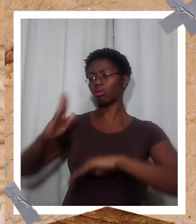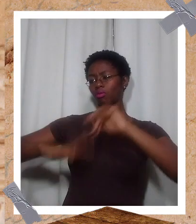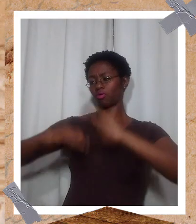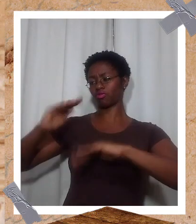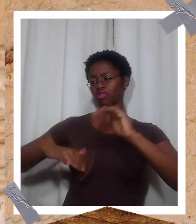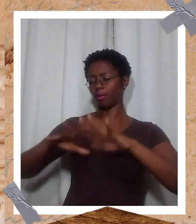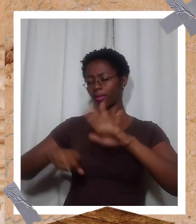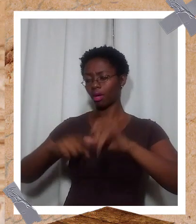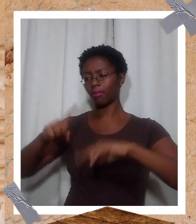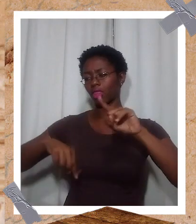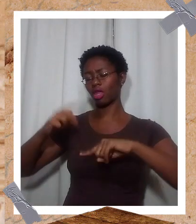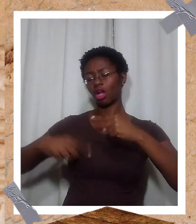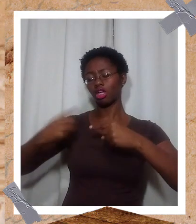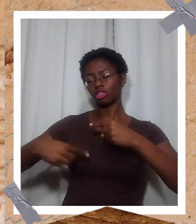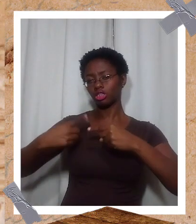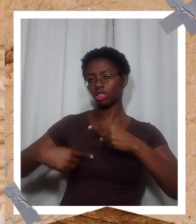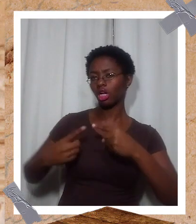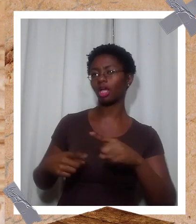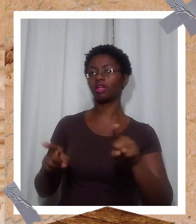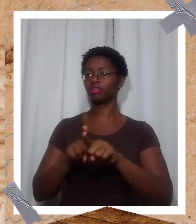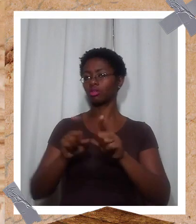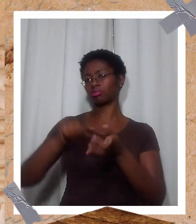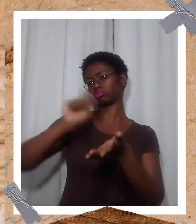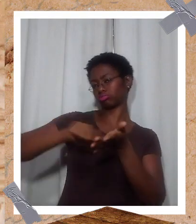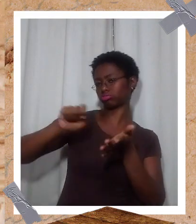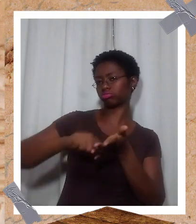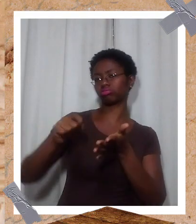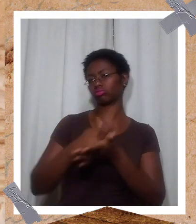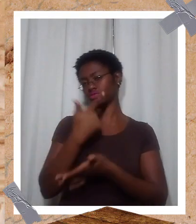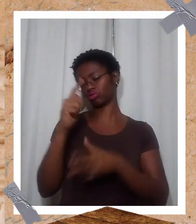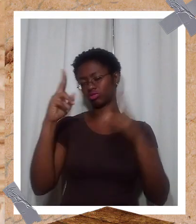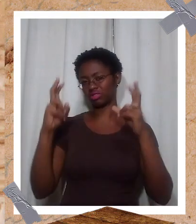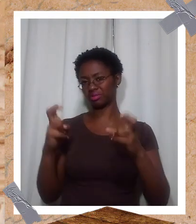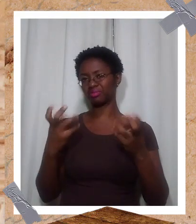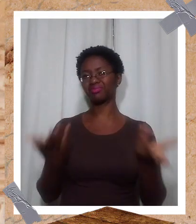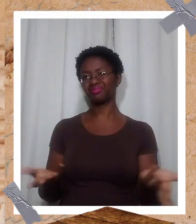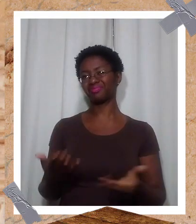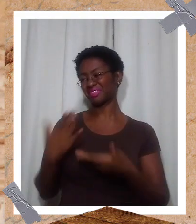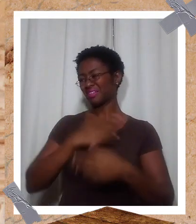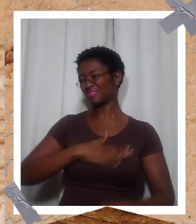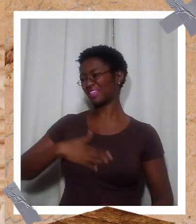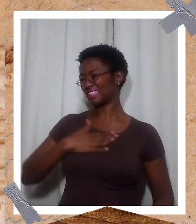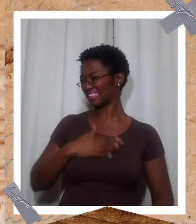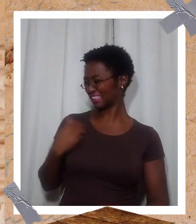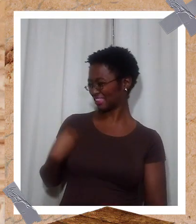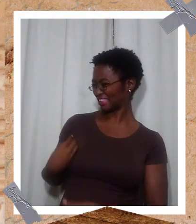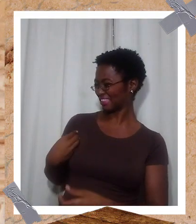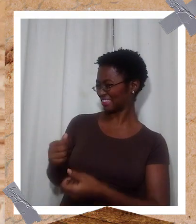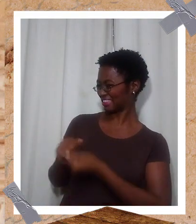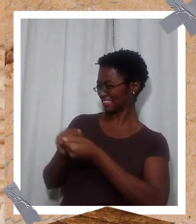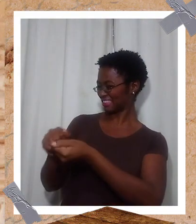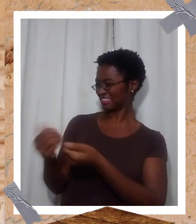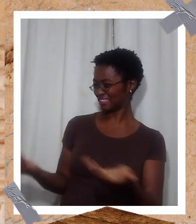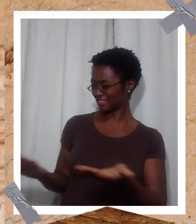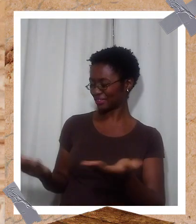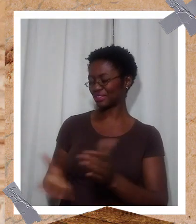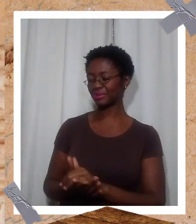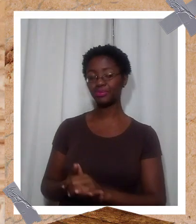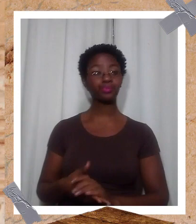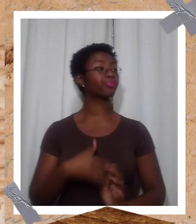recicláveis. Tião, seja super bem-vindo. Que prazer estar com você de novo. Obrigado, André. É um prazer, meu.